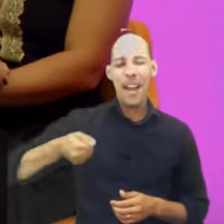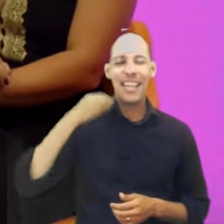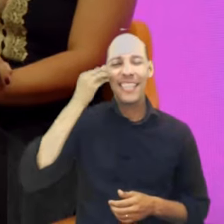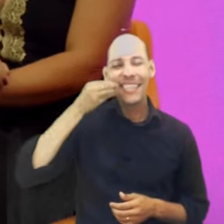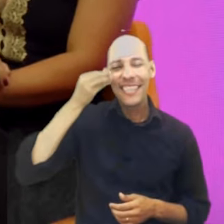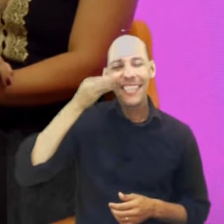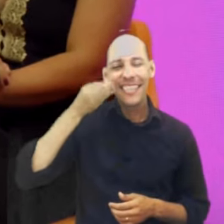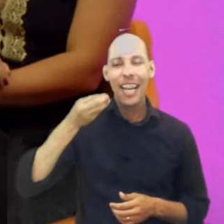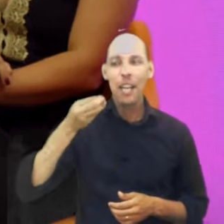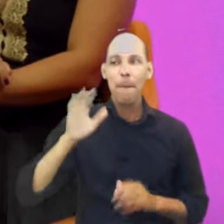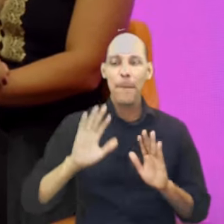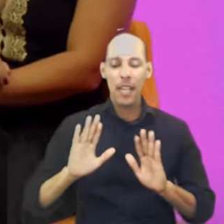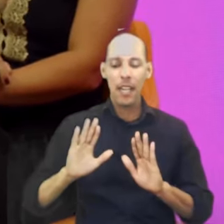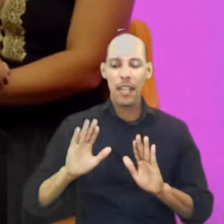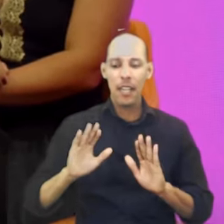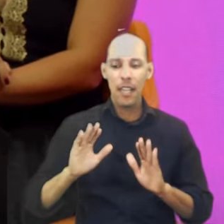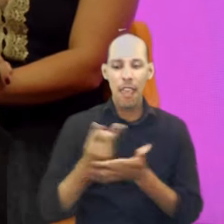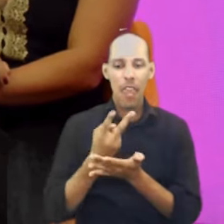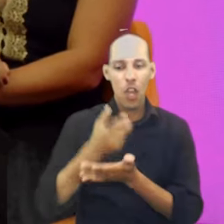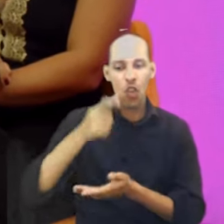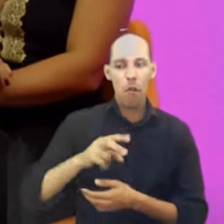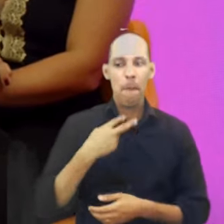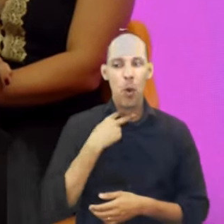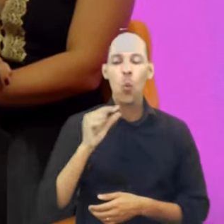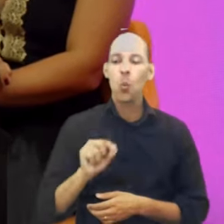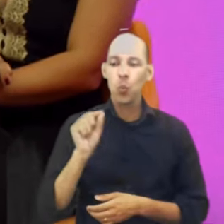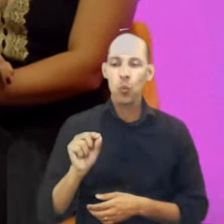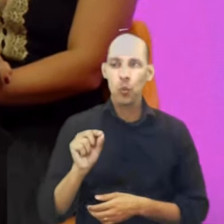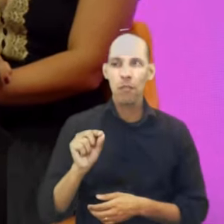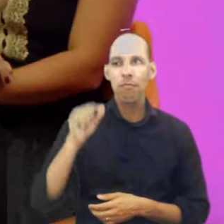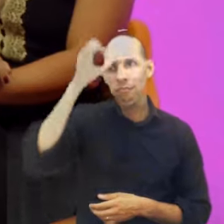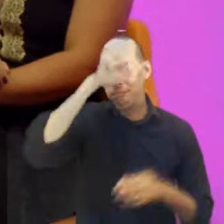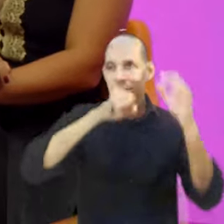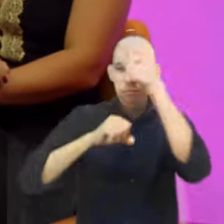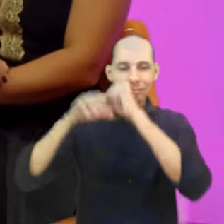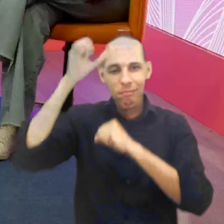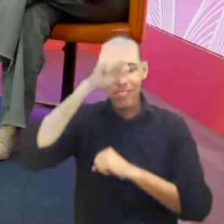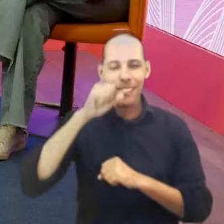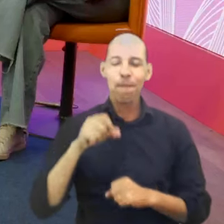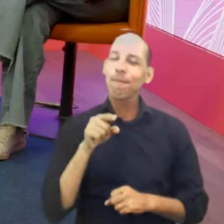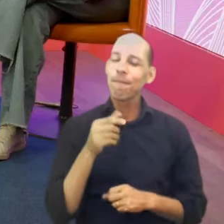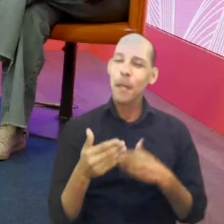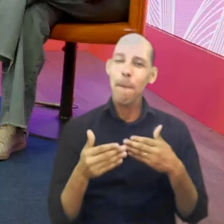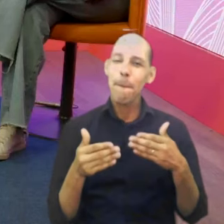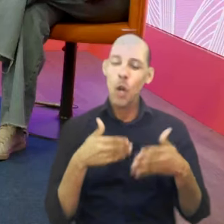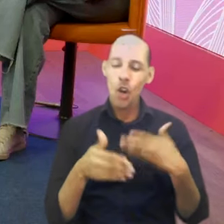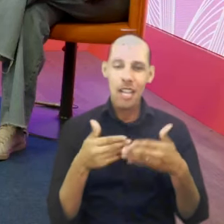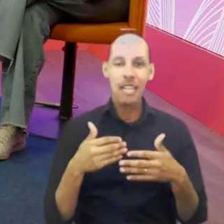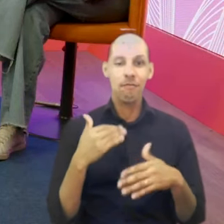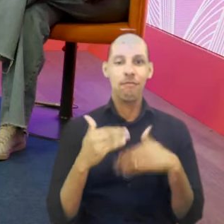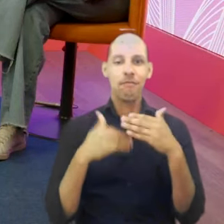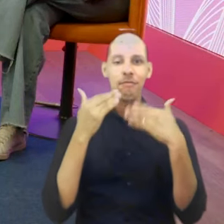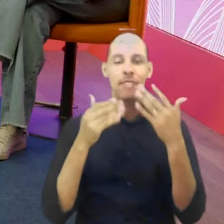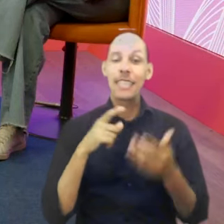aqui o que eu não posso fazer novamente. Exatamente. Né? E a gente vai construção. E sabe que no processo de crescimento, assim, as lideranças que